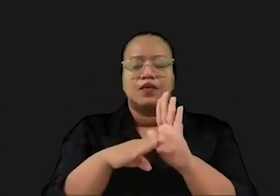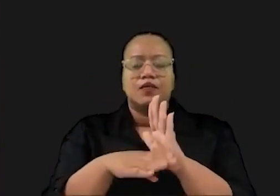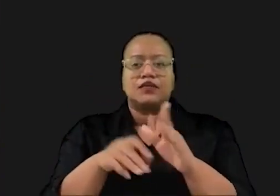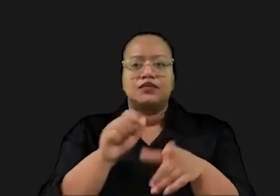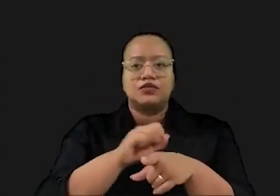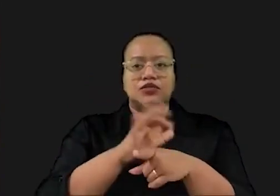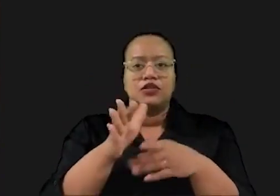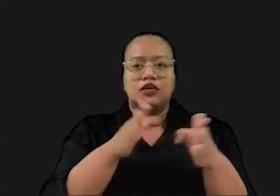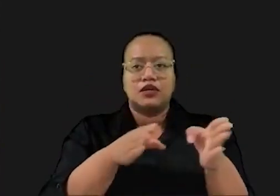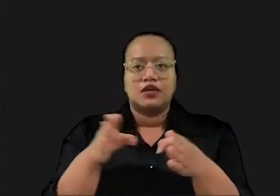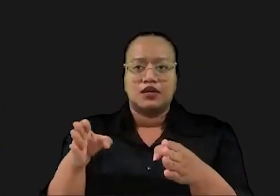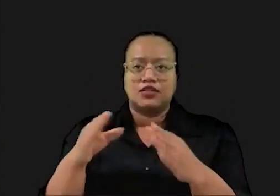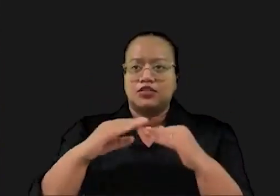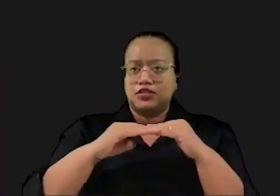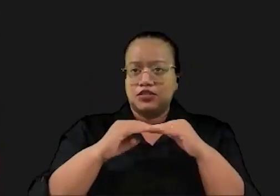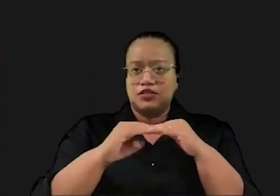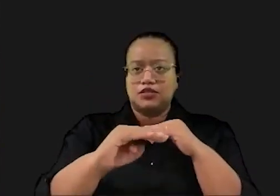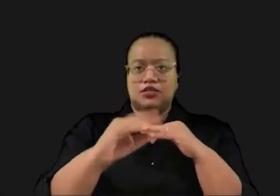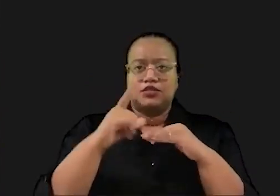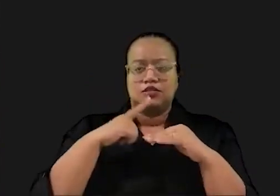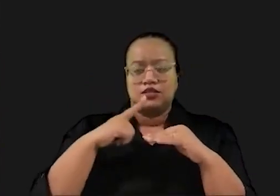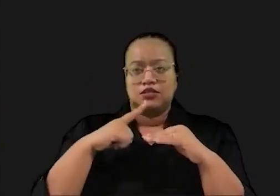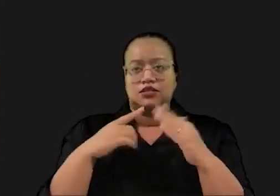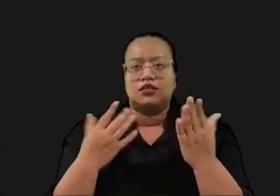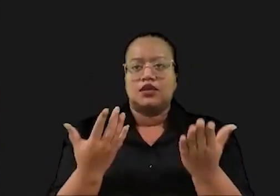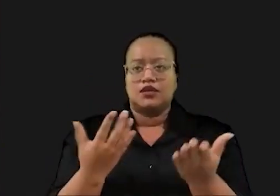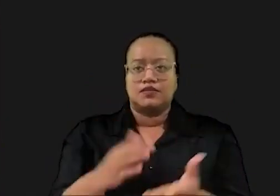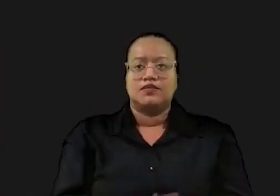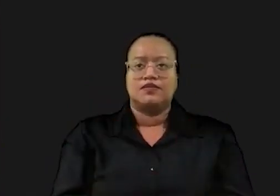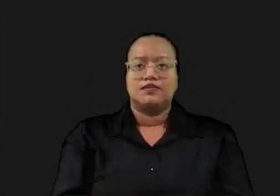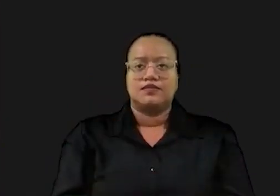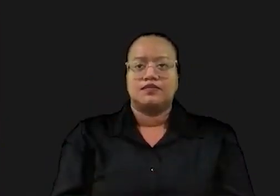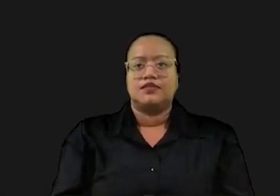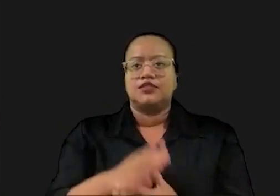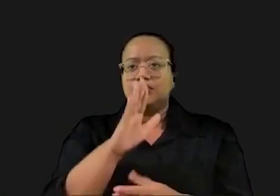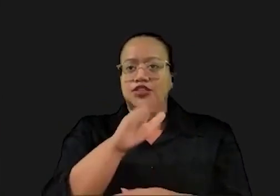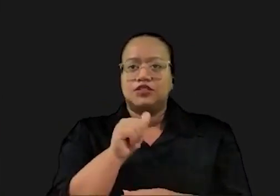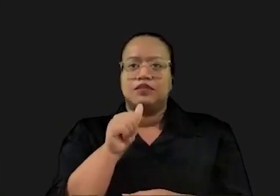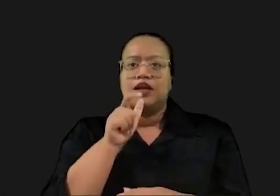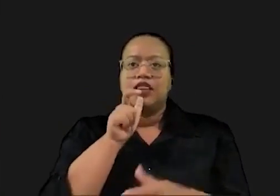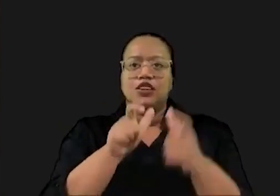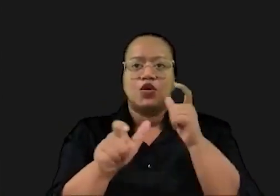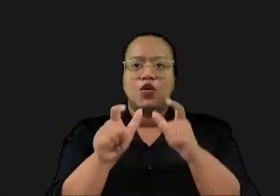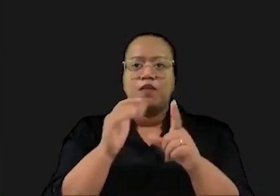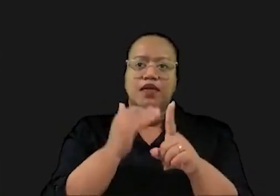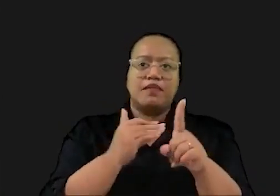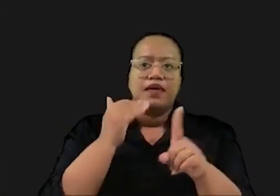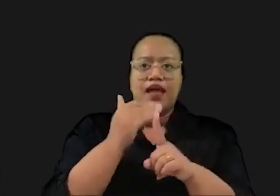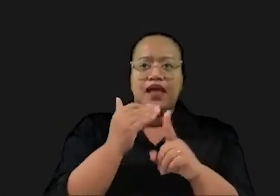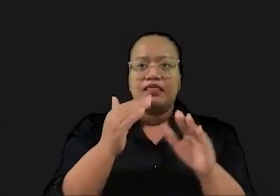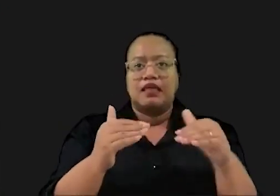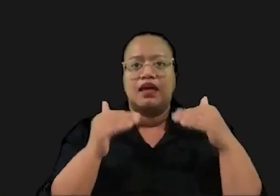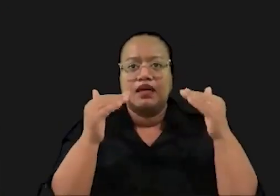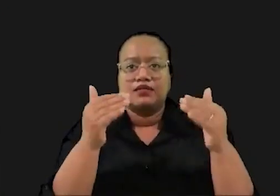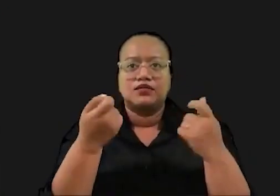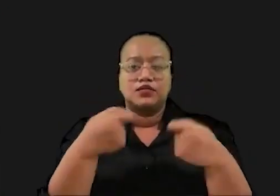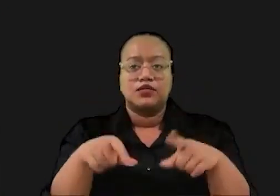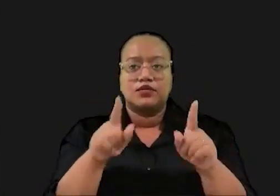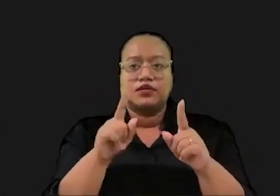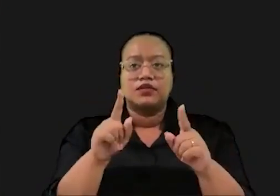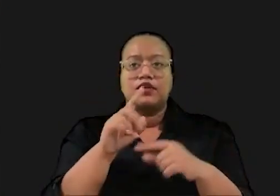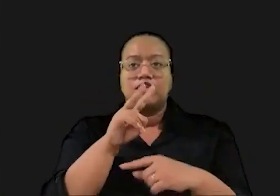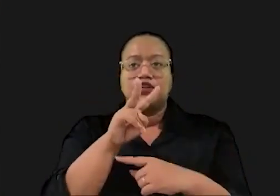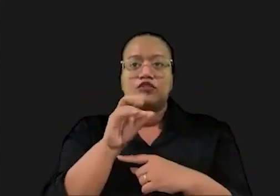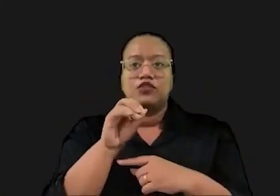horizontalidade. E chamar de Brandão, de Daldice, não ficar chamando de Vossa Excelência aqui, mas chamar de você. Poder lhe mandar um